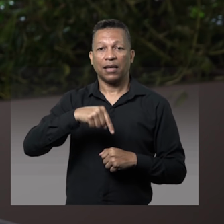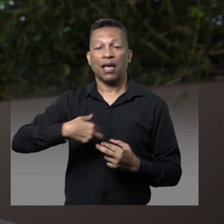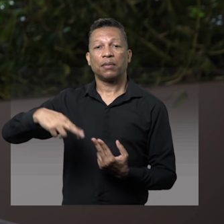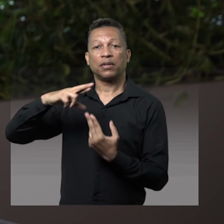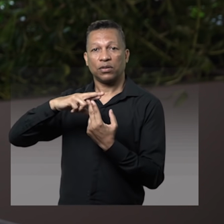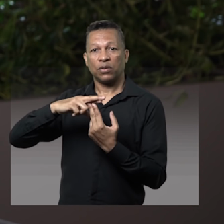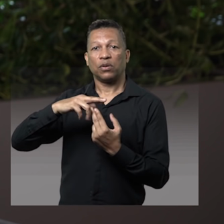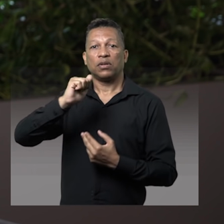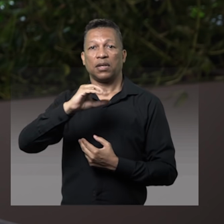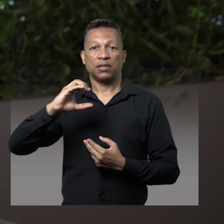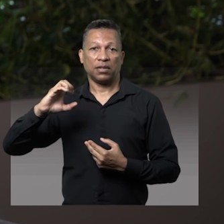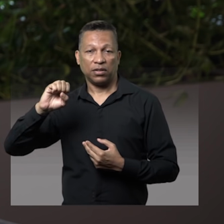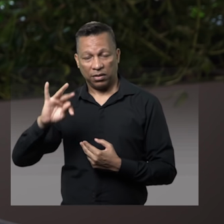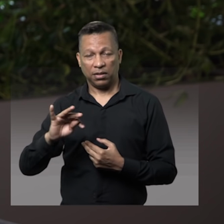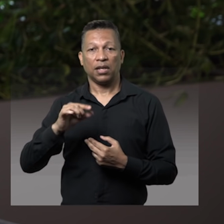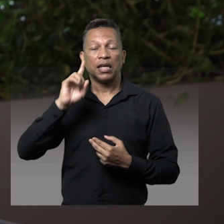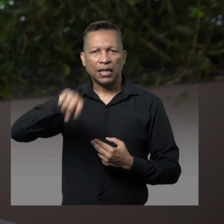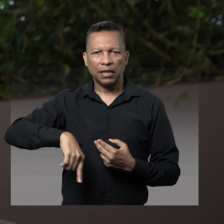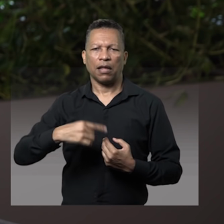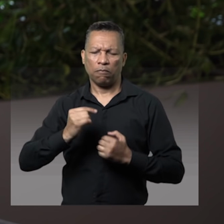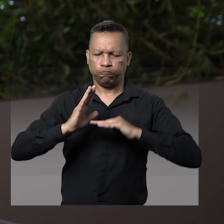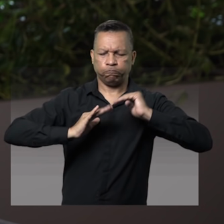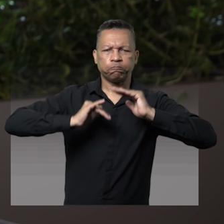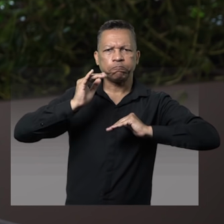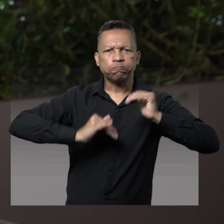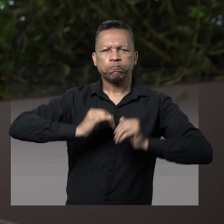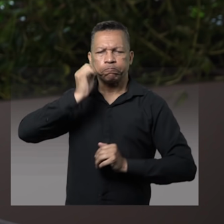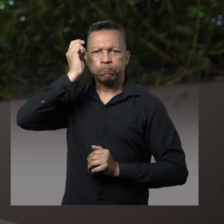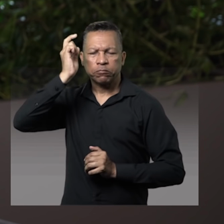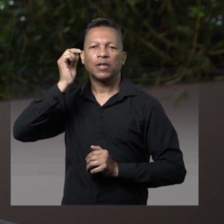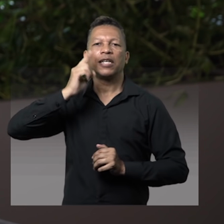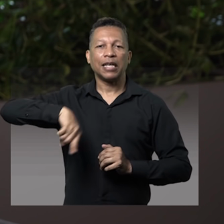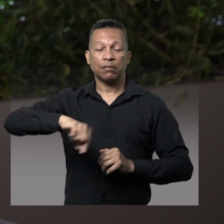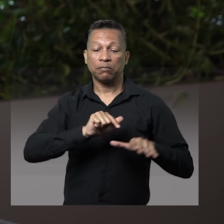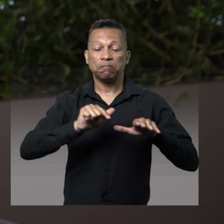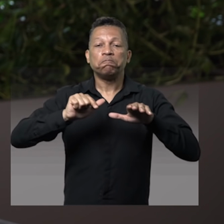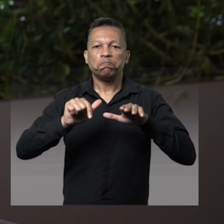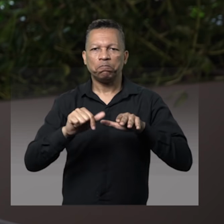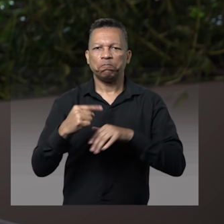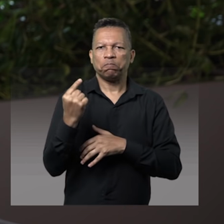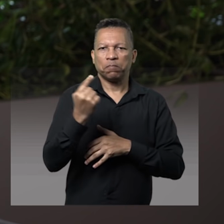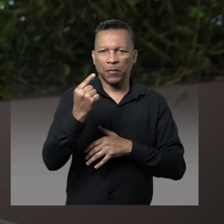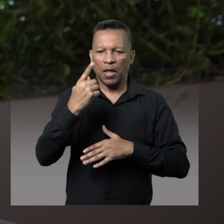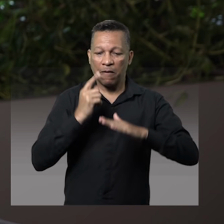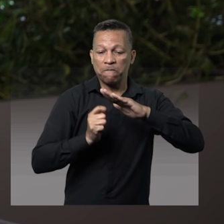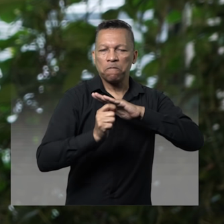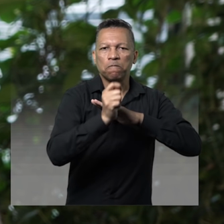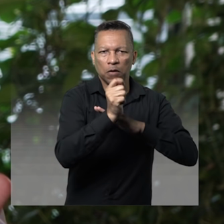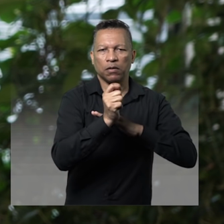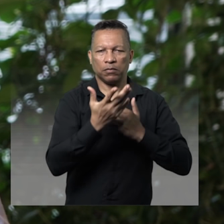Bradesco Asset, que conta com um time de muita expertise e primeira linha quando o assunto é gestão de